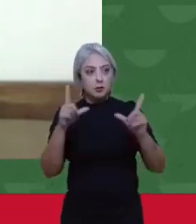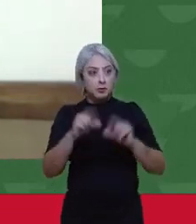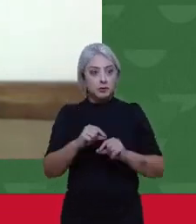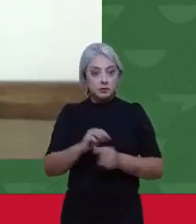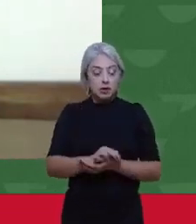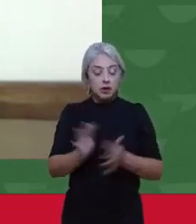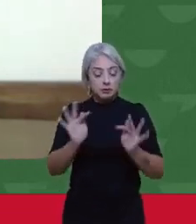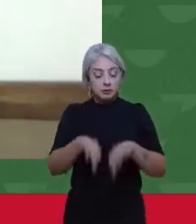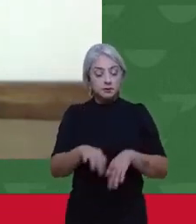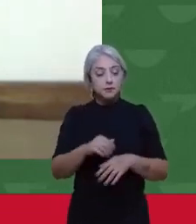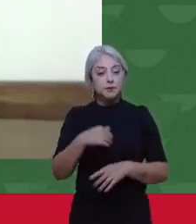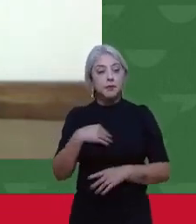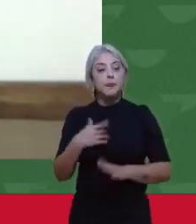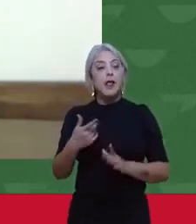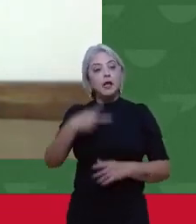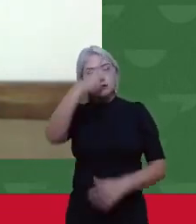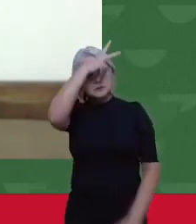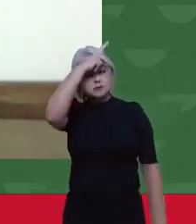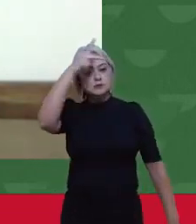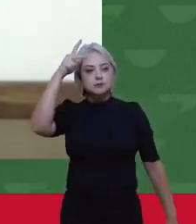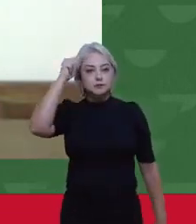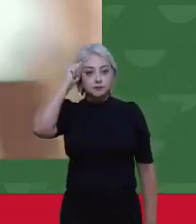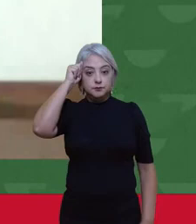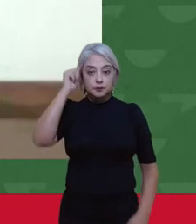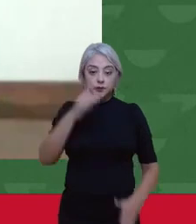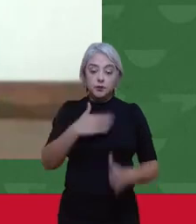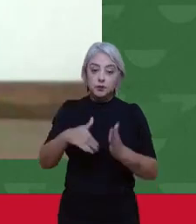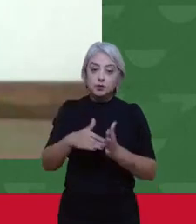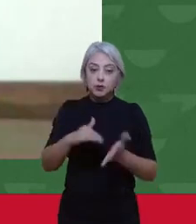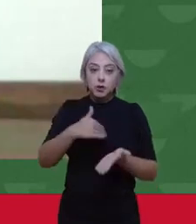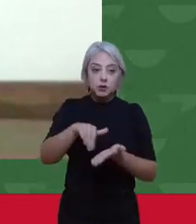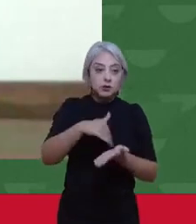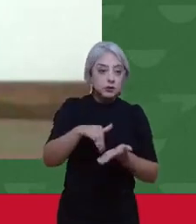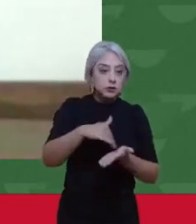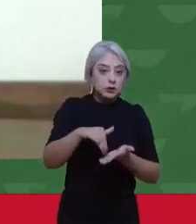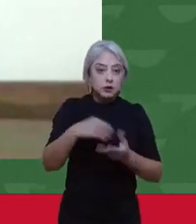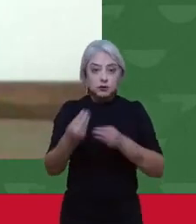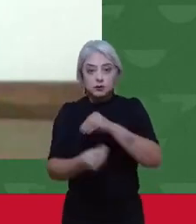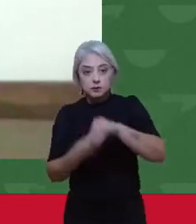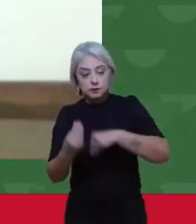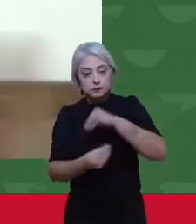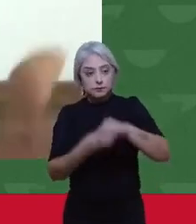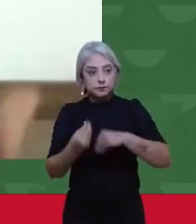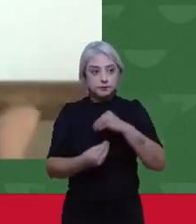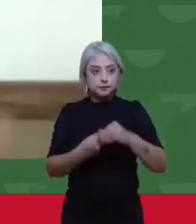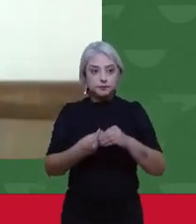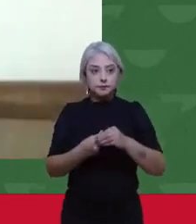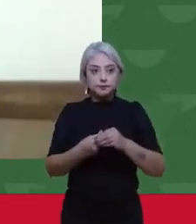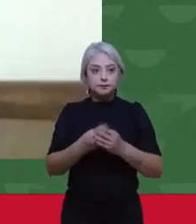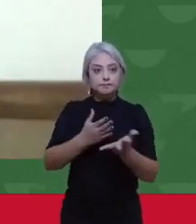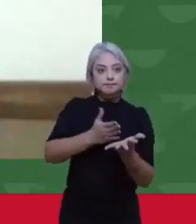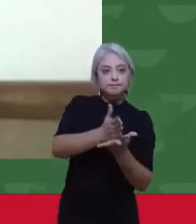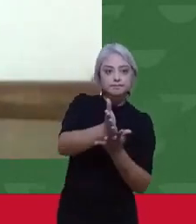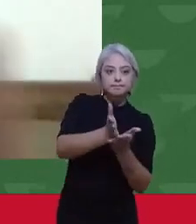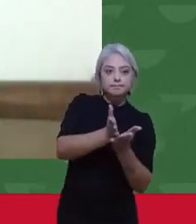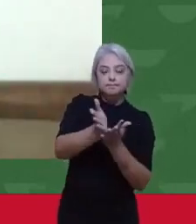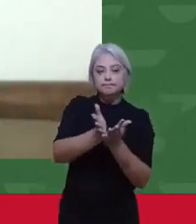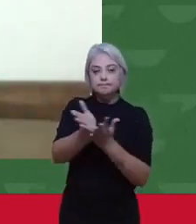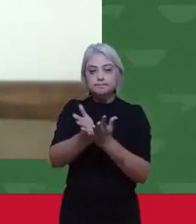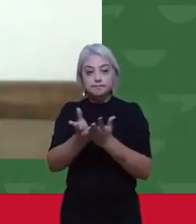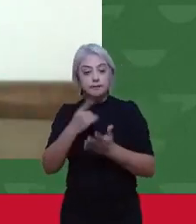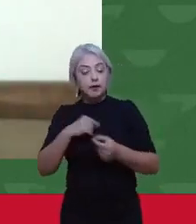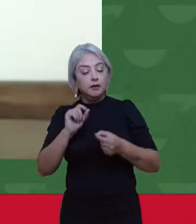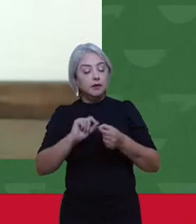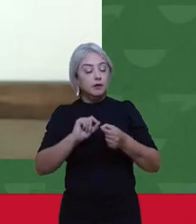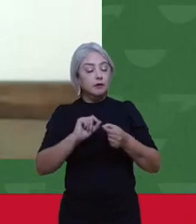fechar, além da prefeitura, com todas as suas secretarias, se envolver de forma transversal na